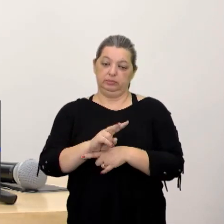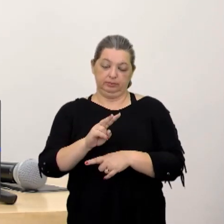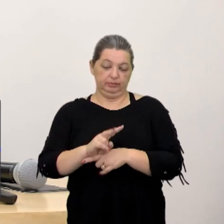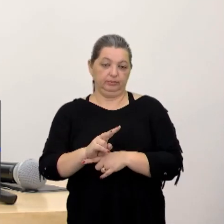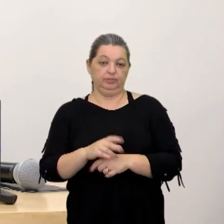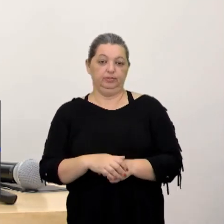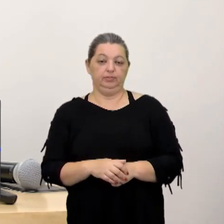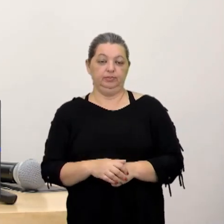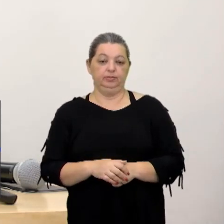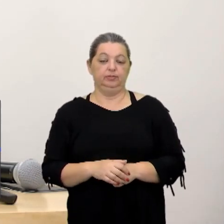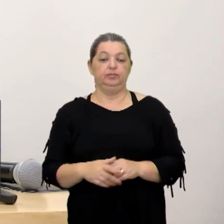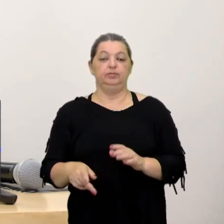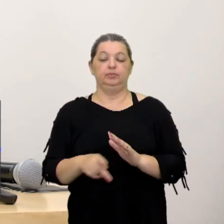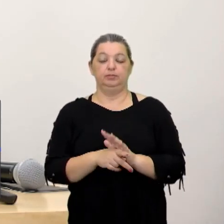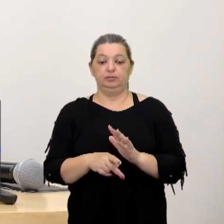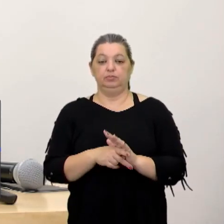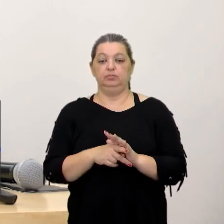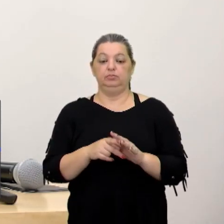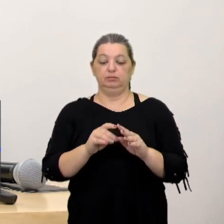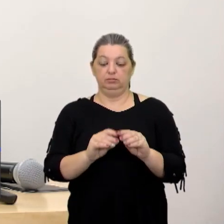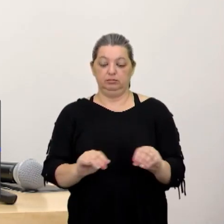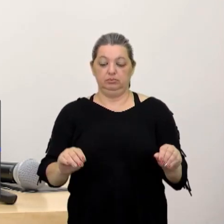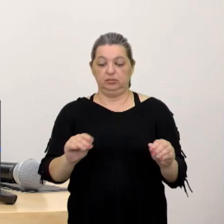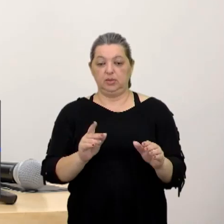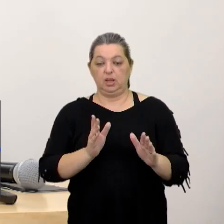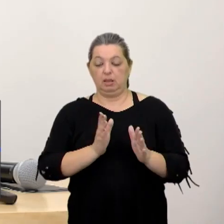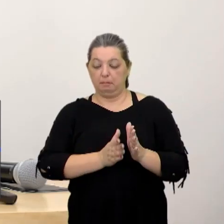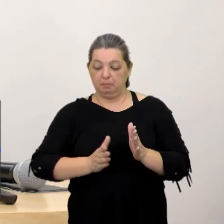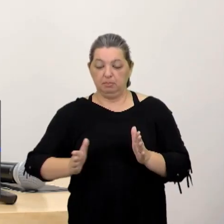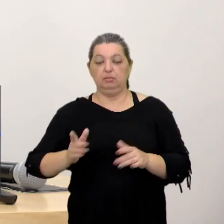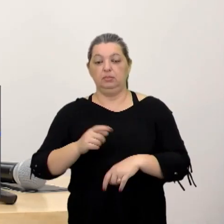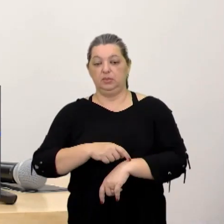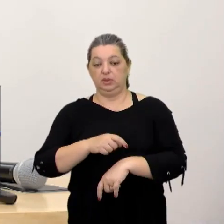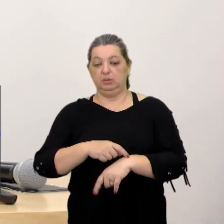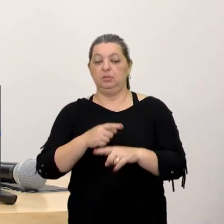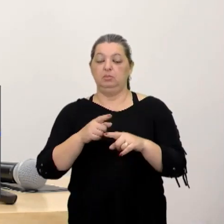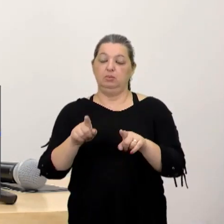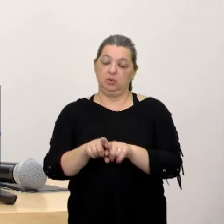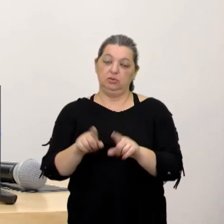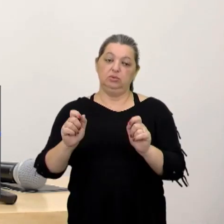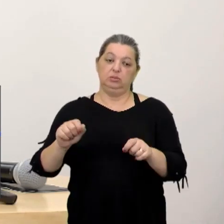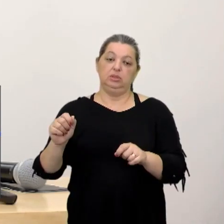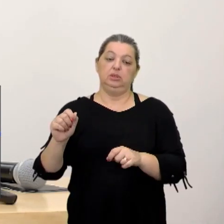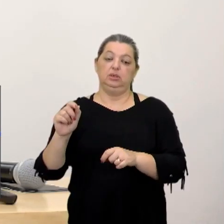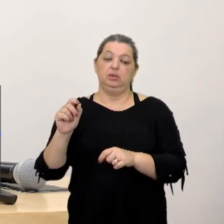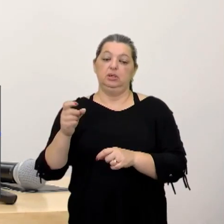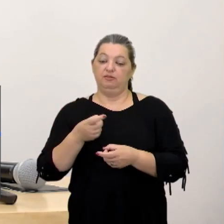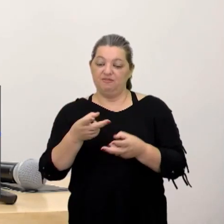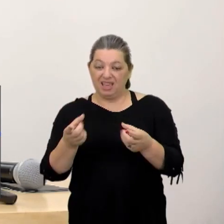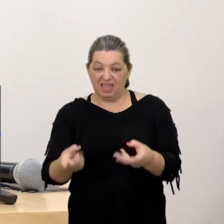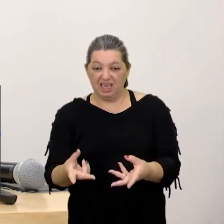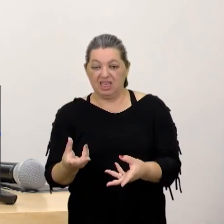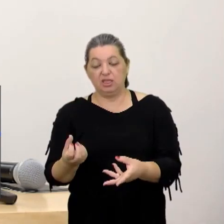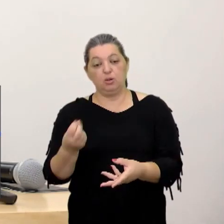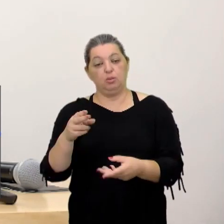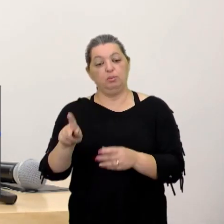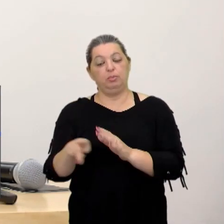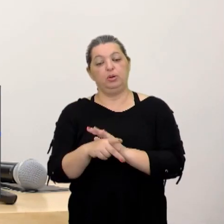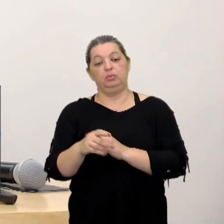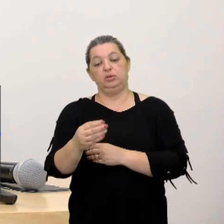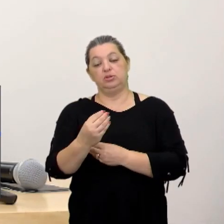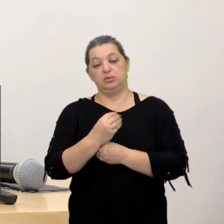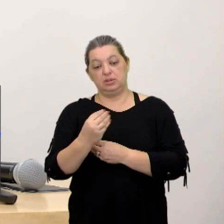que estão, até pelo seu desgaste, mas tem outras que podem ser utilizadas até para sustento, para vendas, né? Dependendo, logicamente,